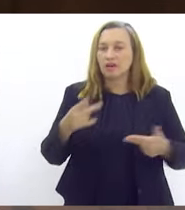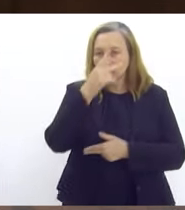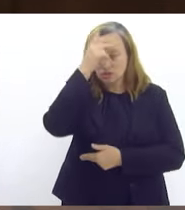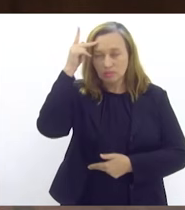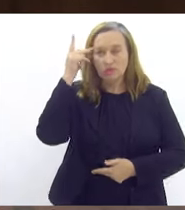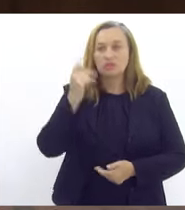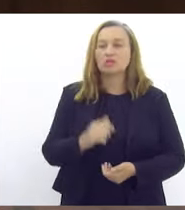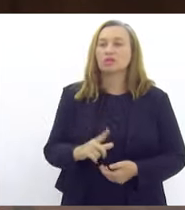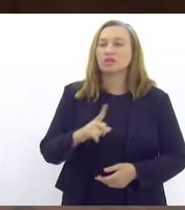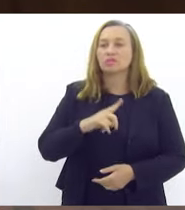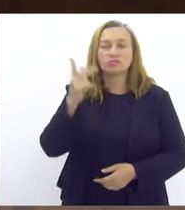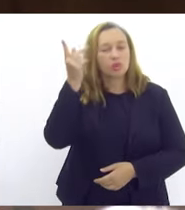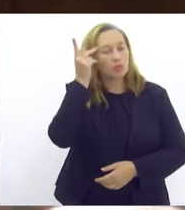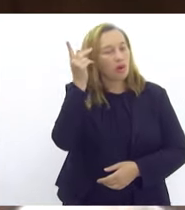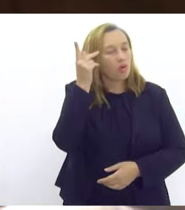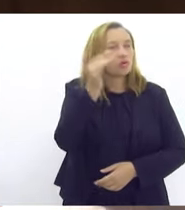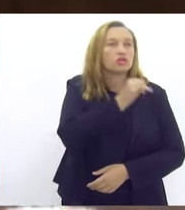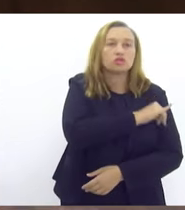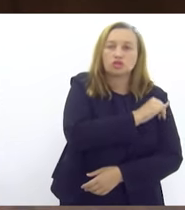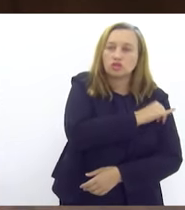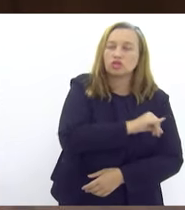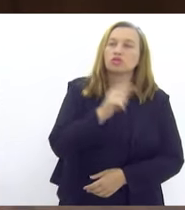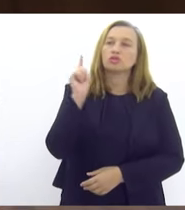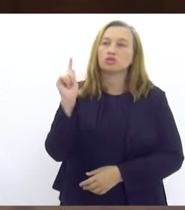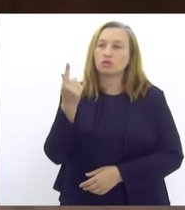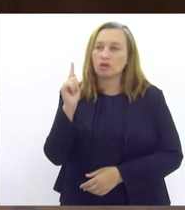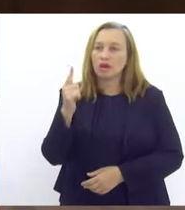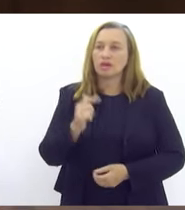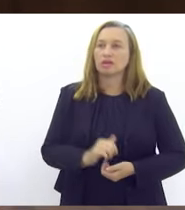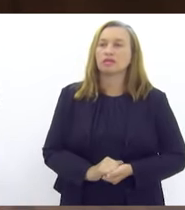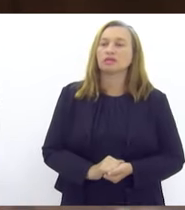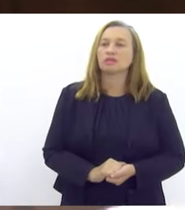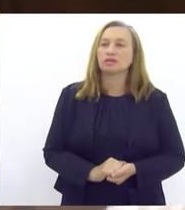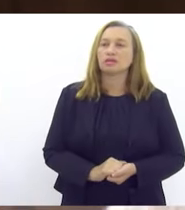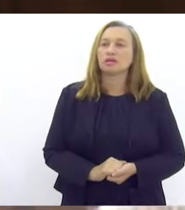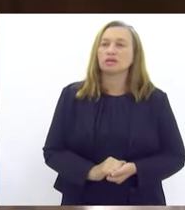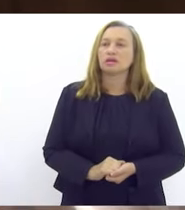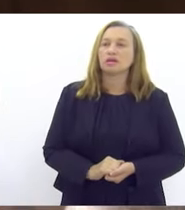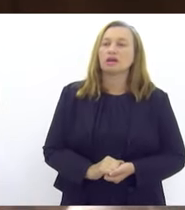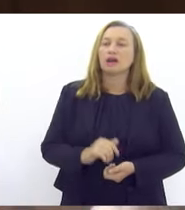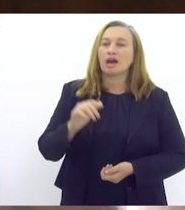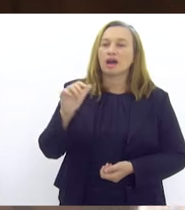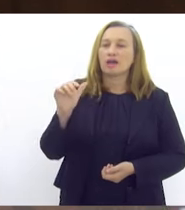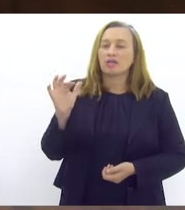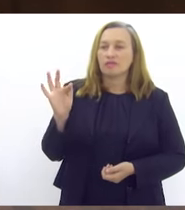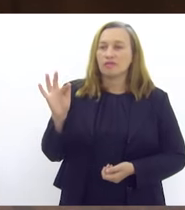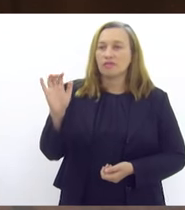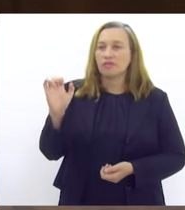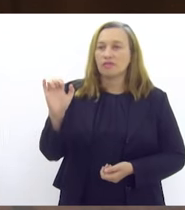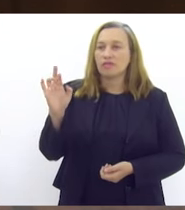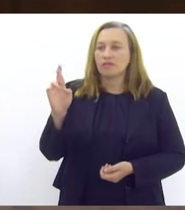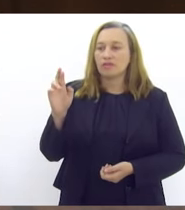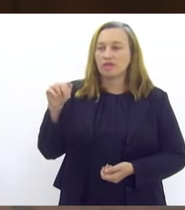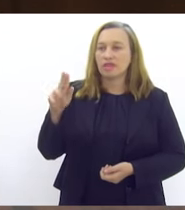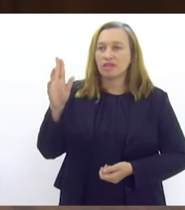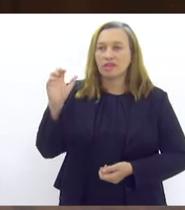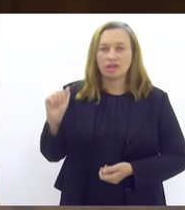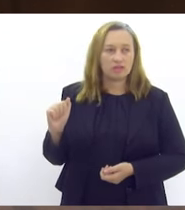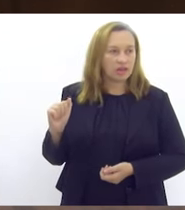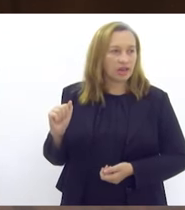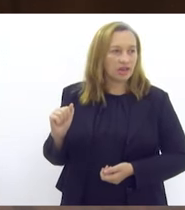existe em São Paulo, no Rio de Janeiro, em Goiás. A Fernanda lutou a vida inteira pela saúde do